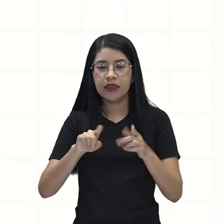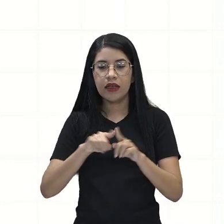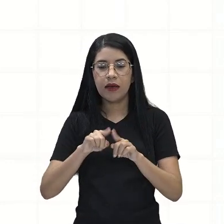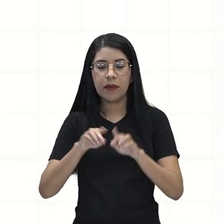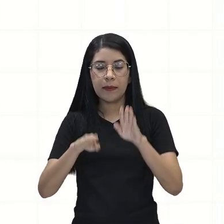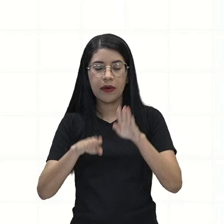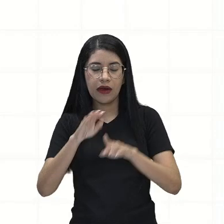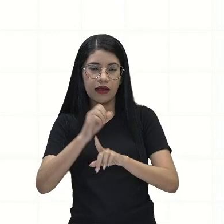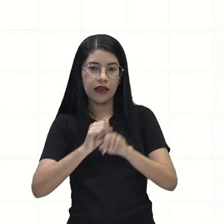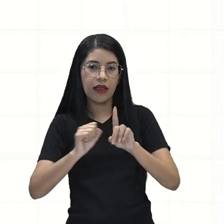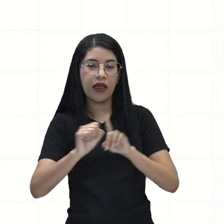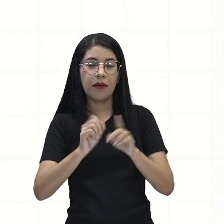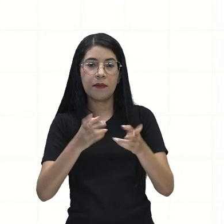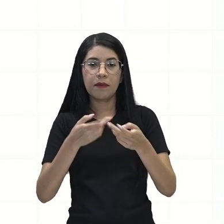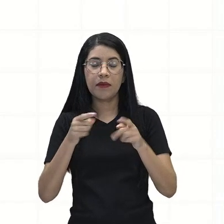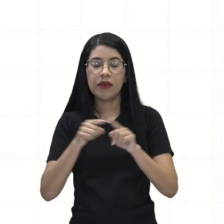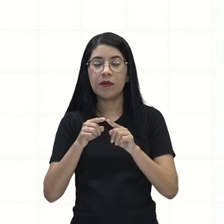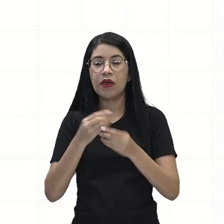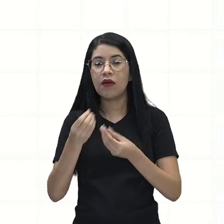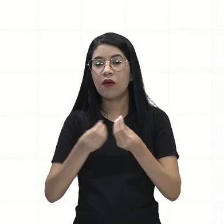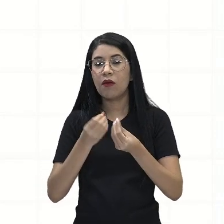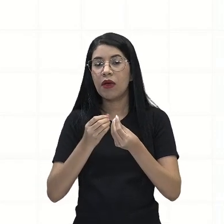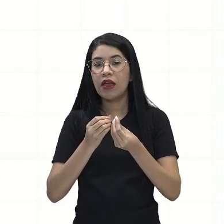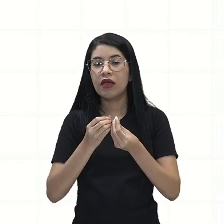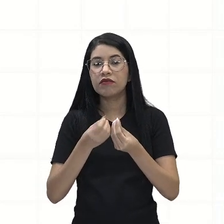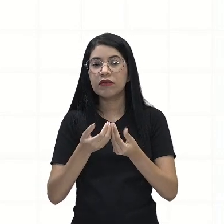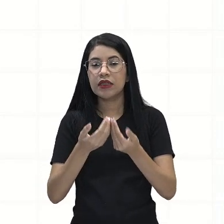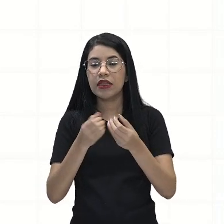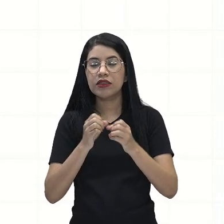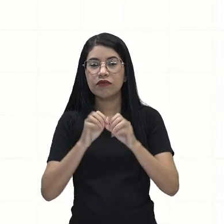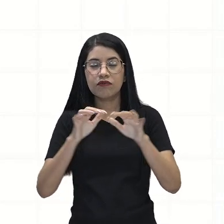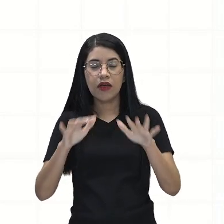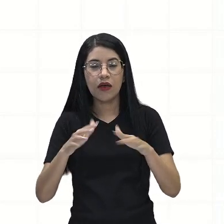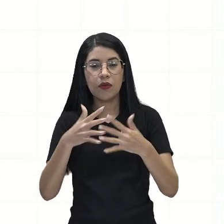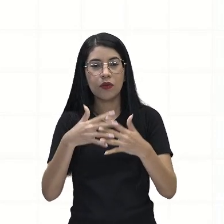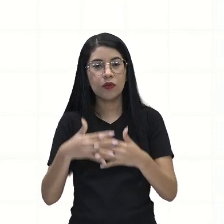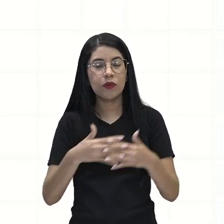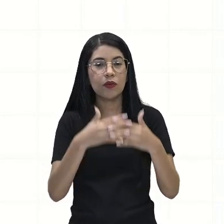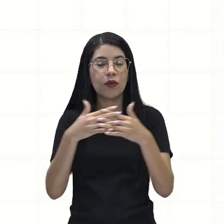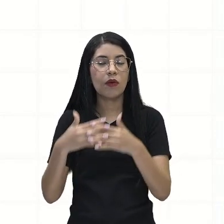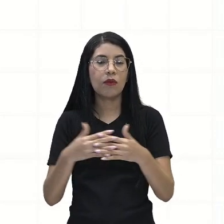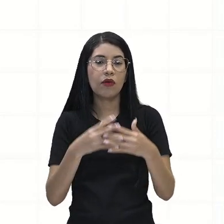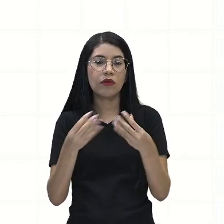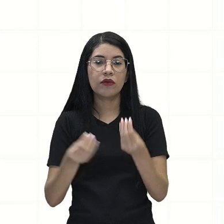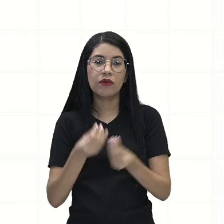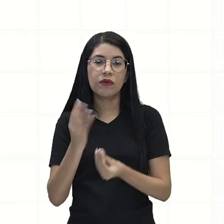também observa a desigualdade na distribuição, até mesmo dos transportes, né? Aí a gente